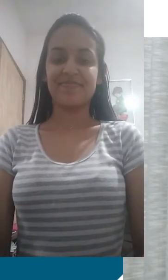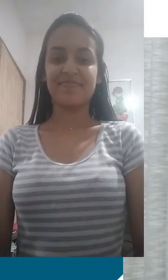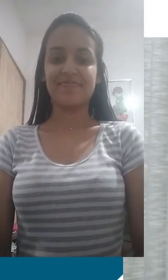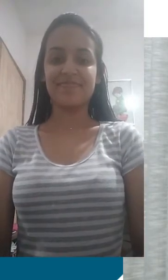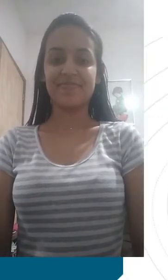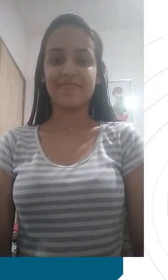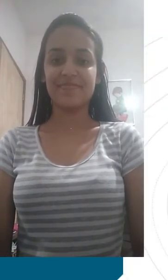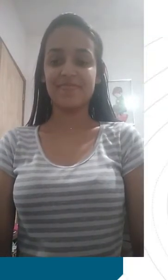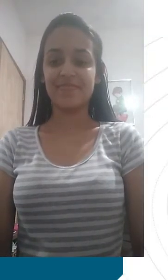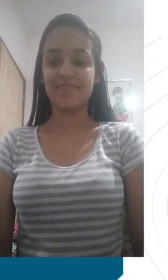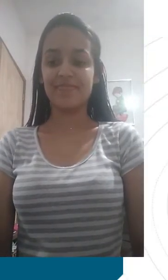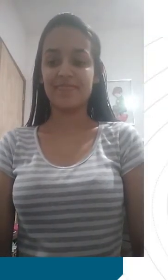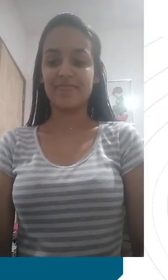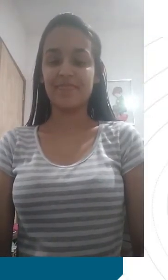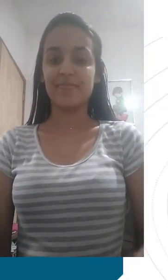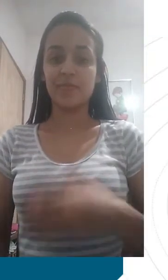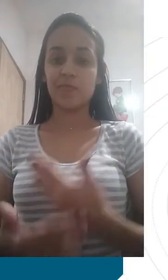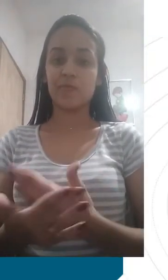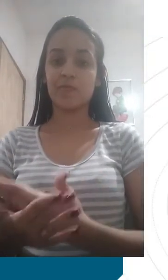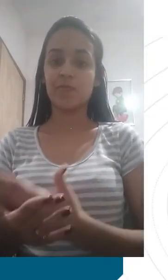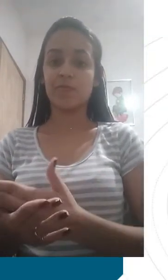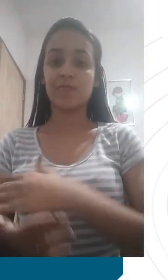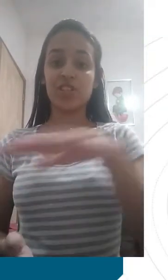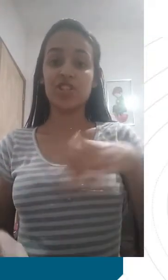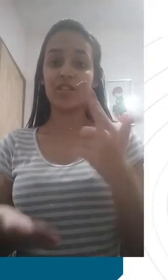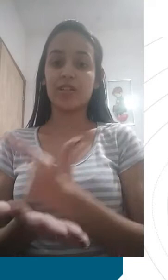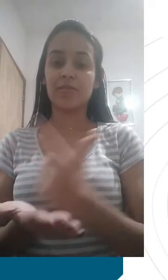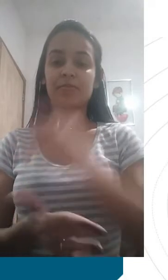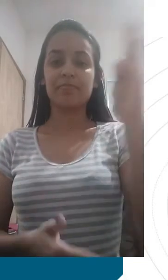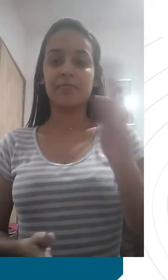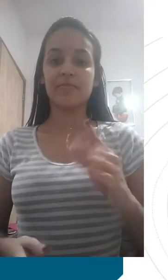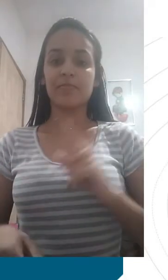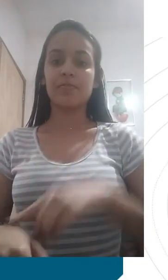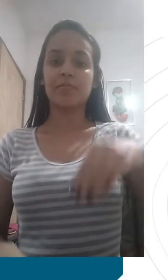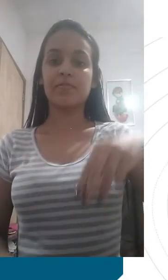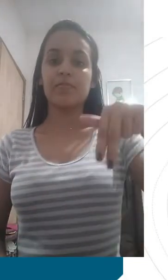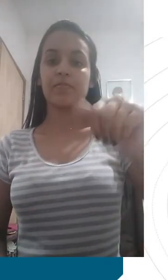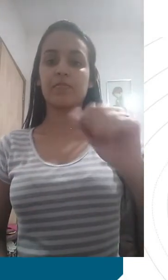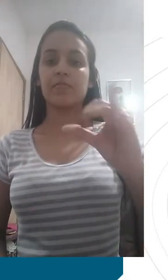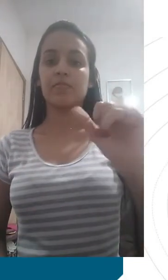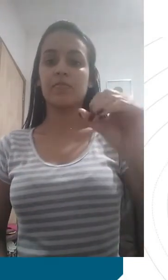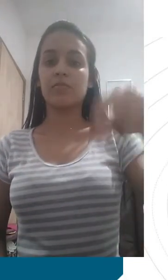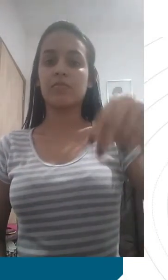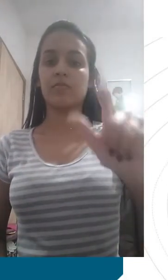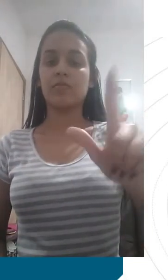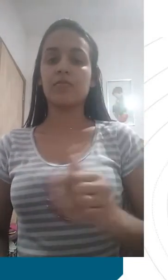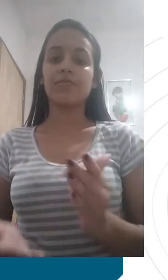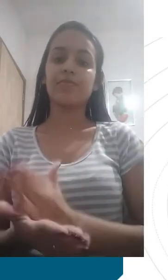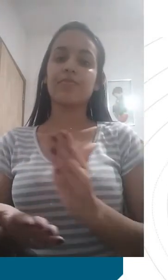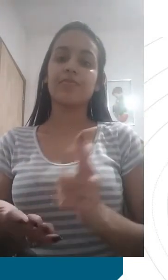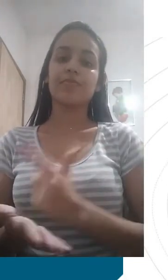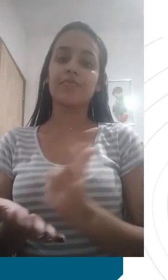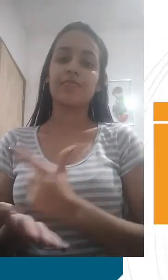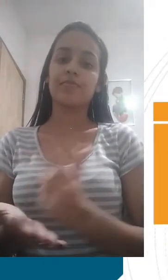Literatura. Panorama Geral da Literatura no Brasil, Era Nacional, Literatura Aula 1,